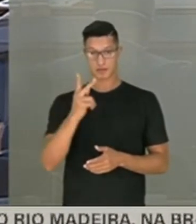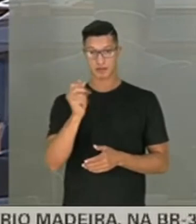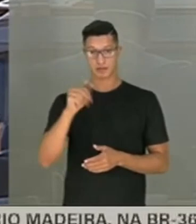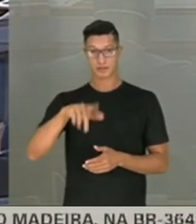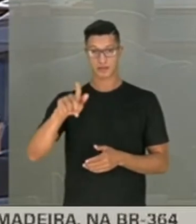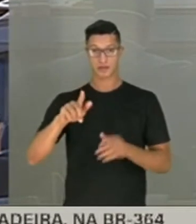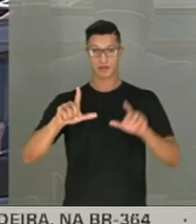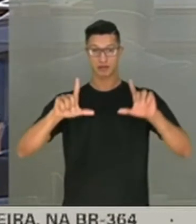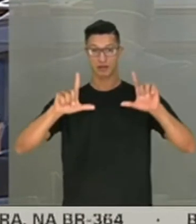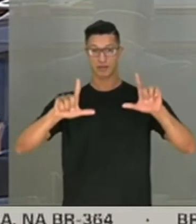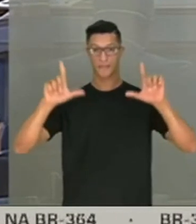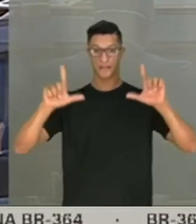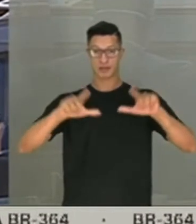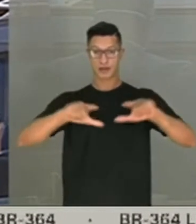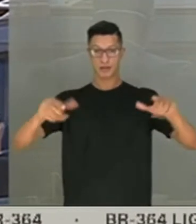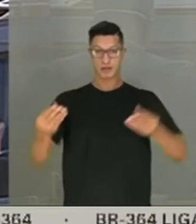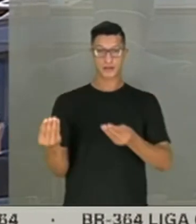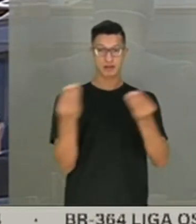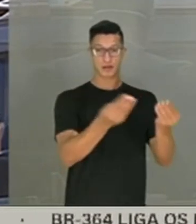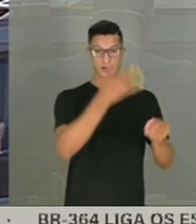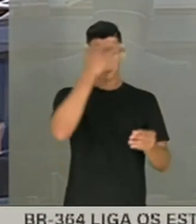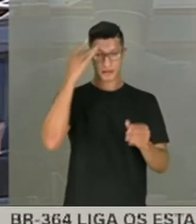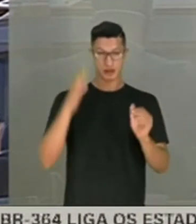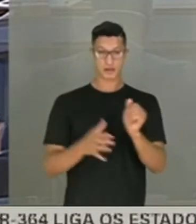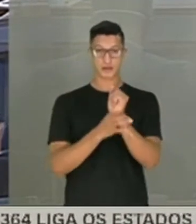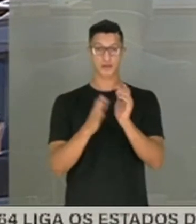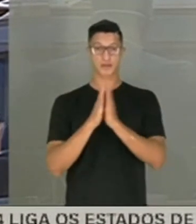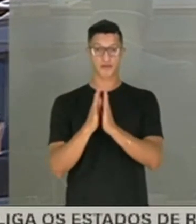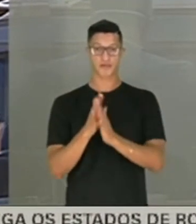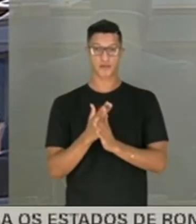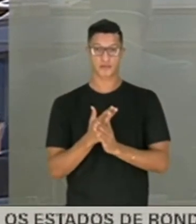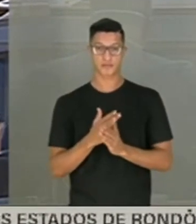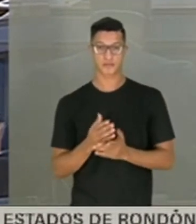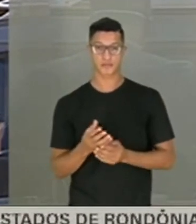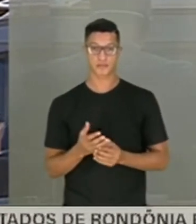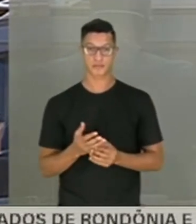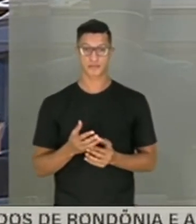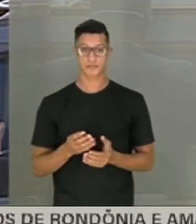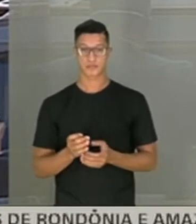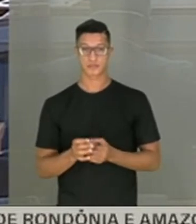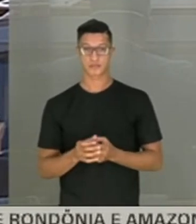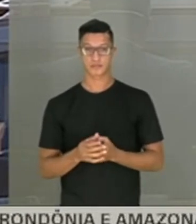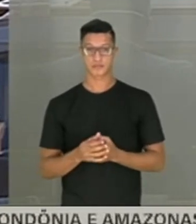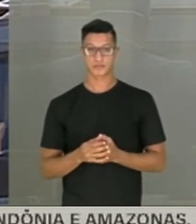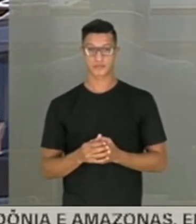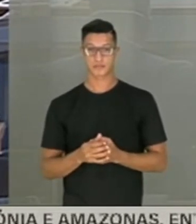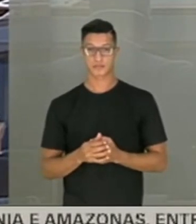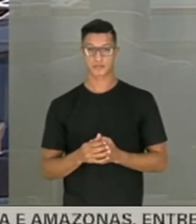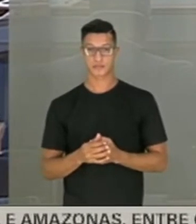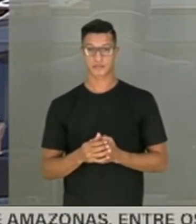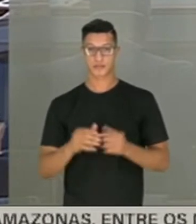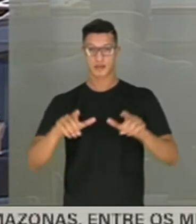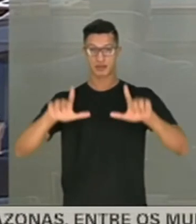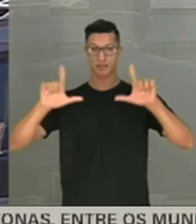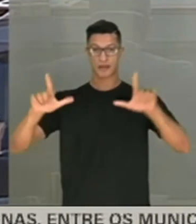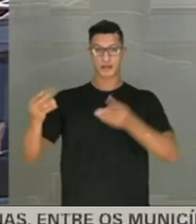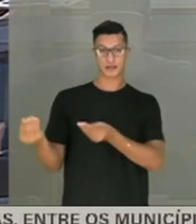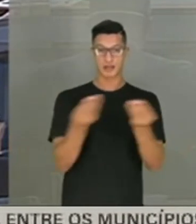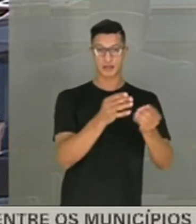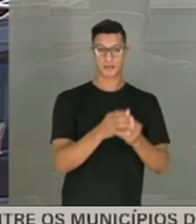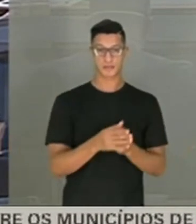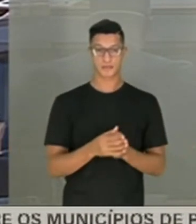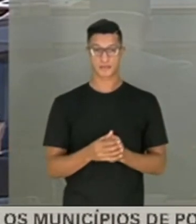que essas placas que ele tem aí entregasse o pessoal da segurança por favor ó a peça placas